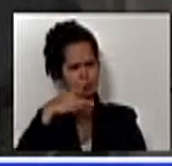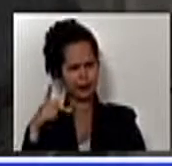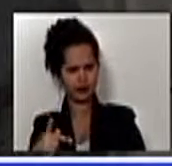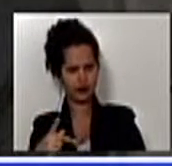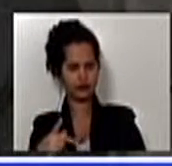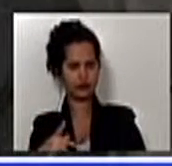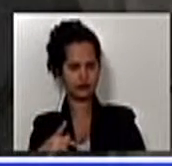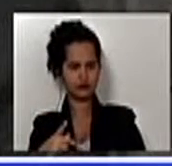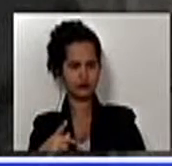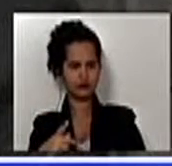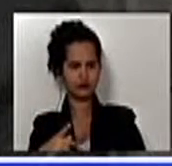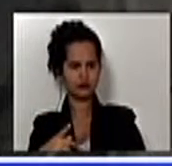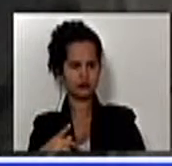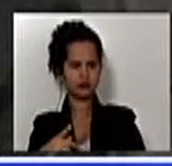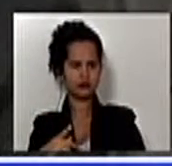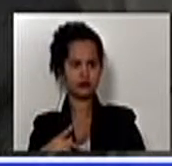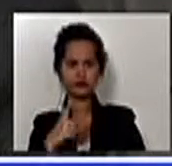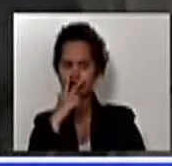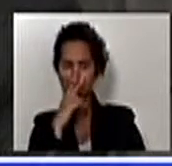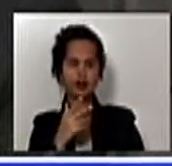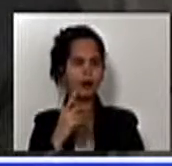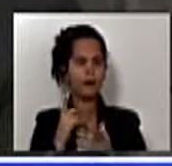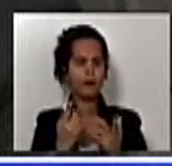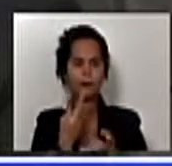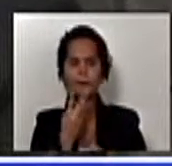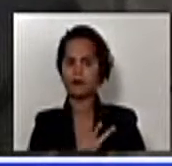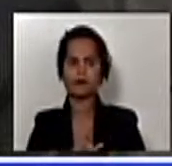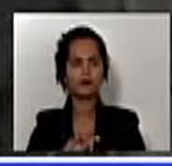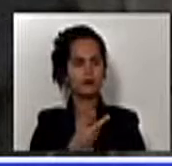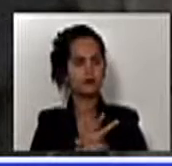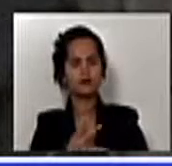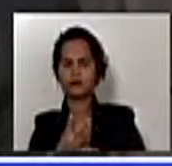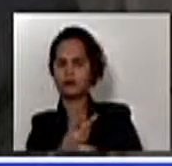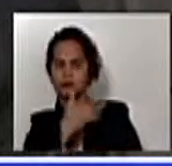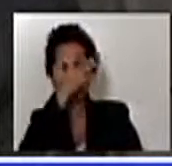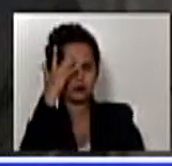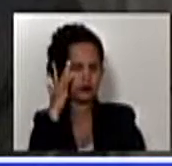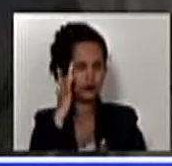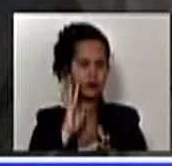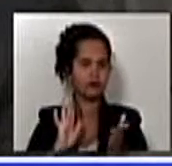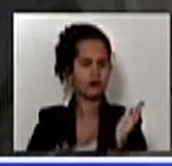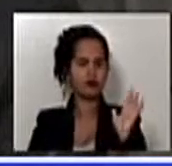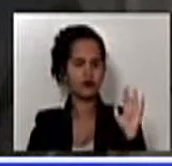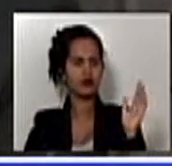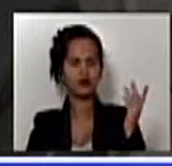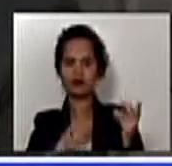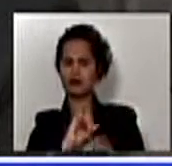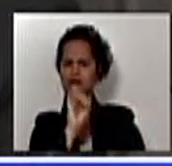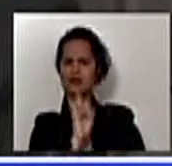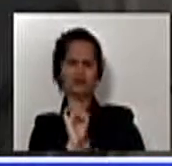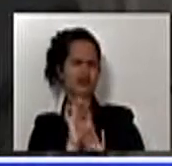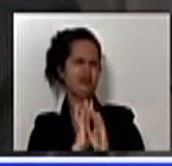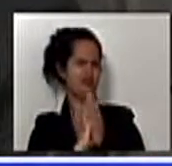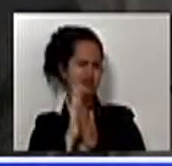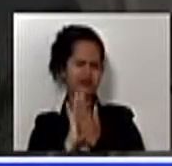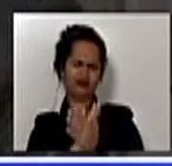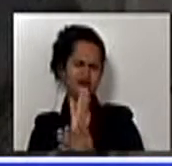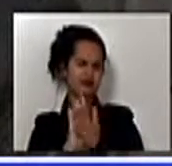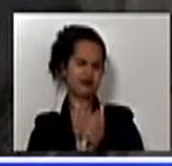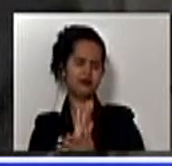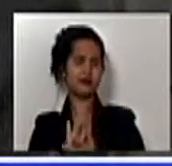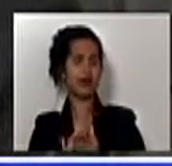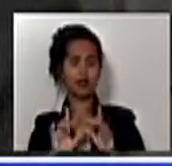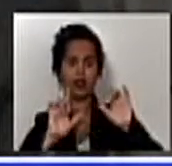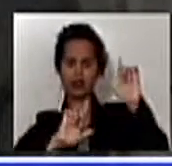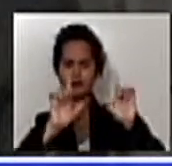Público, que é um caçador implacável de delinquentes, não é essa a ideia. A imprensa